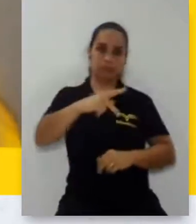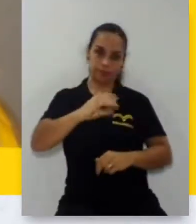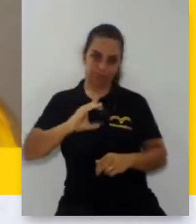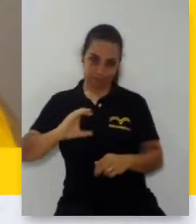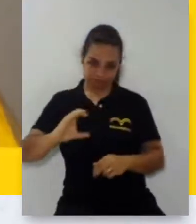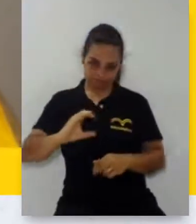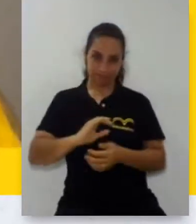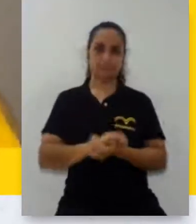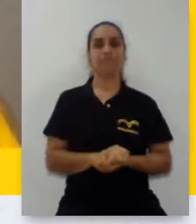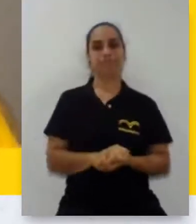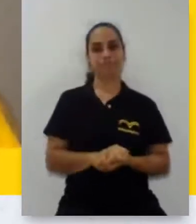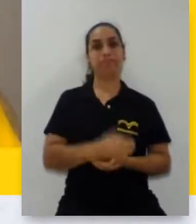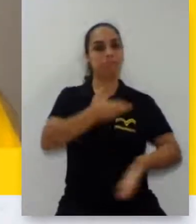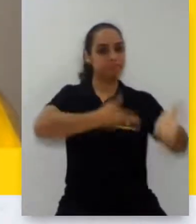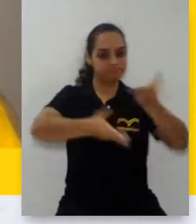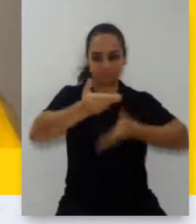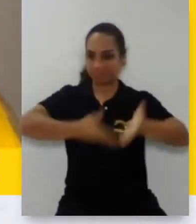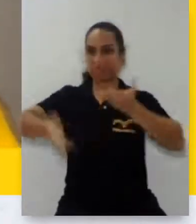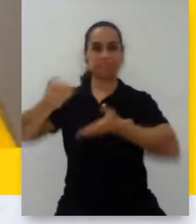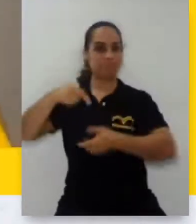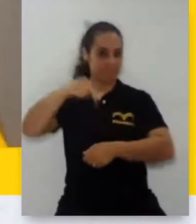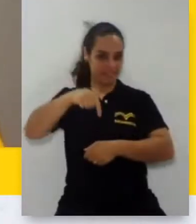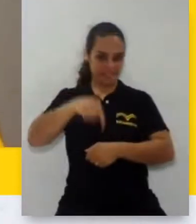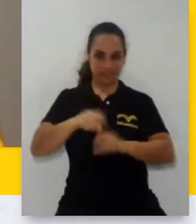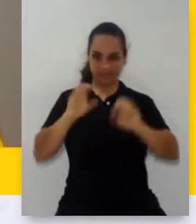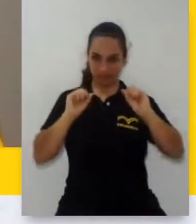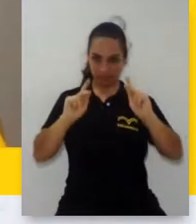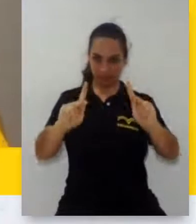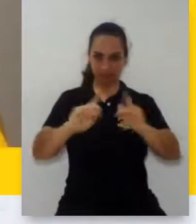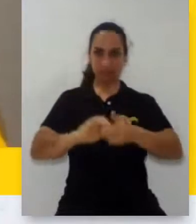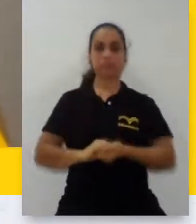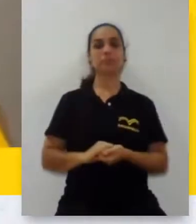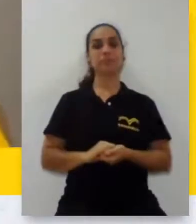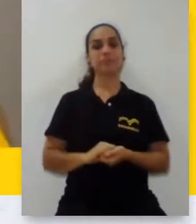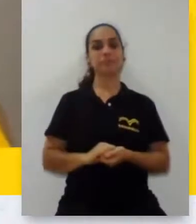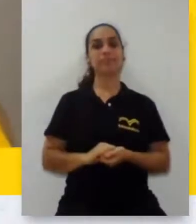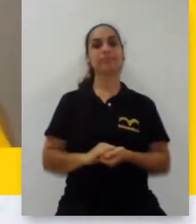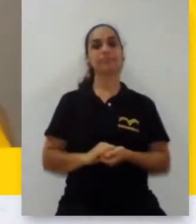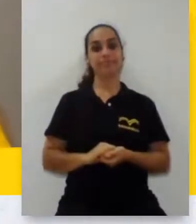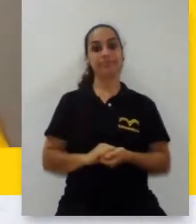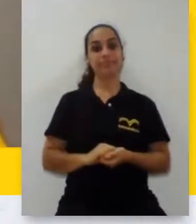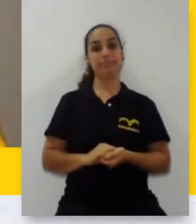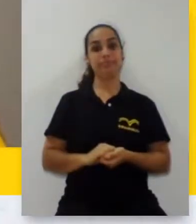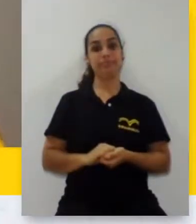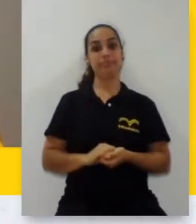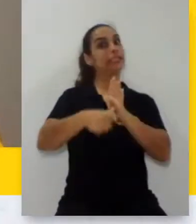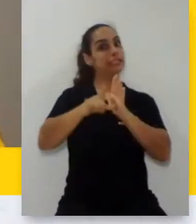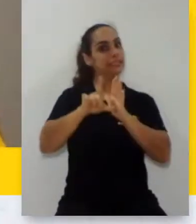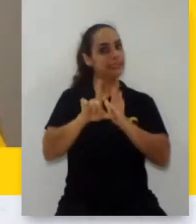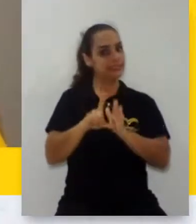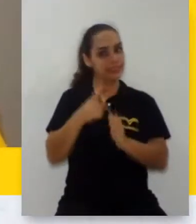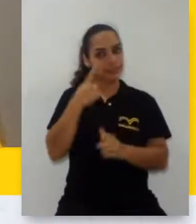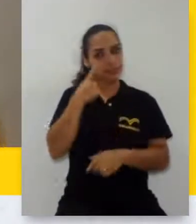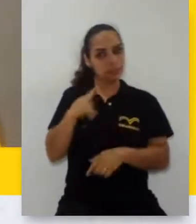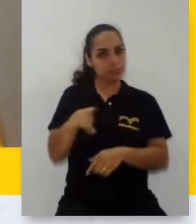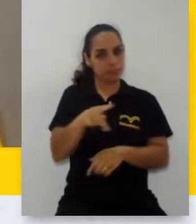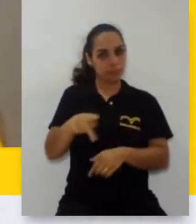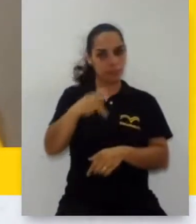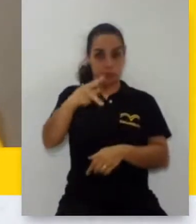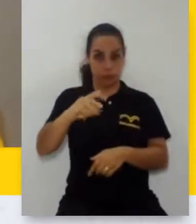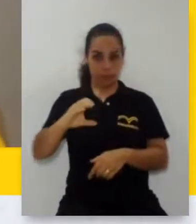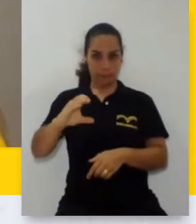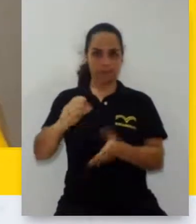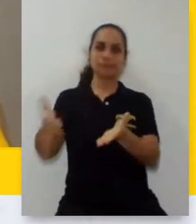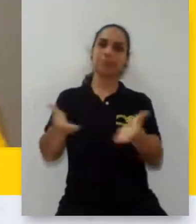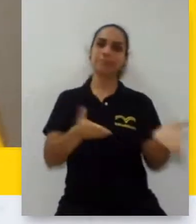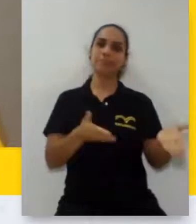conosco. Então, antes de passar a palavra ao professor Paulo, eu convido também o João